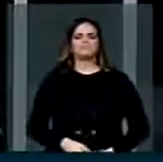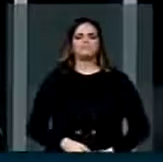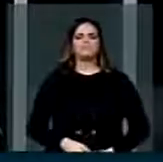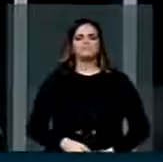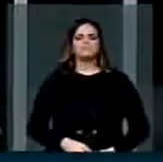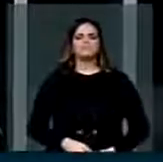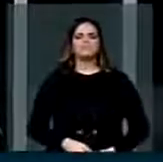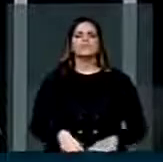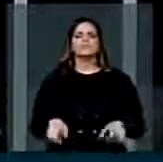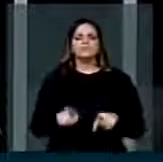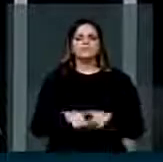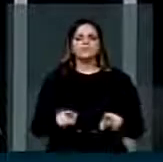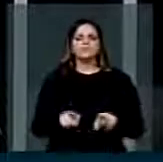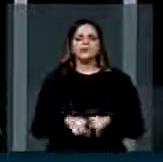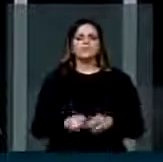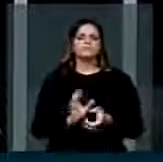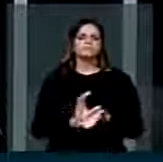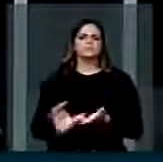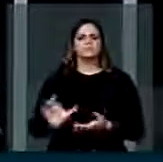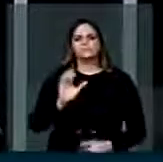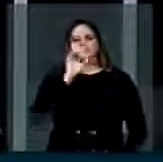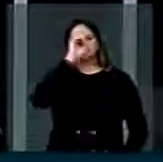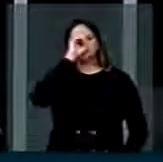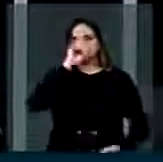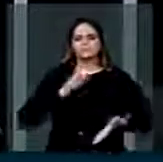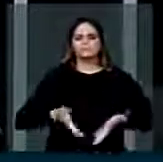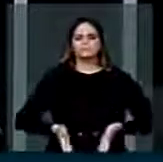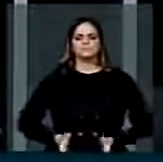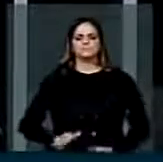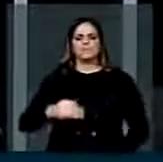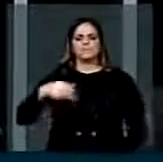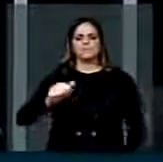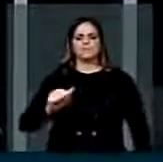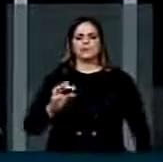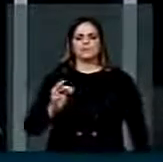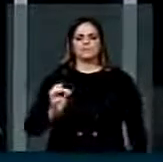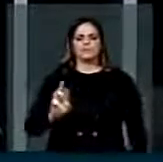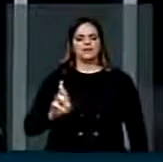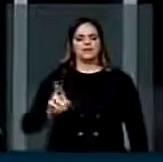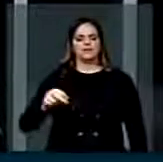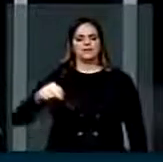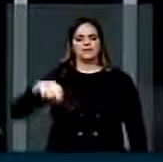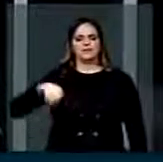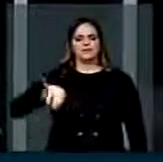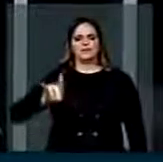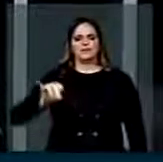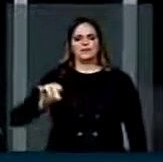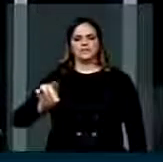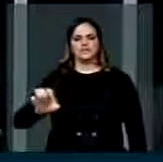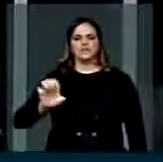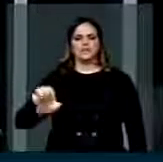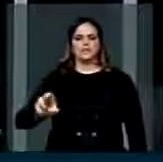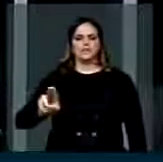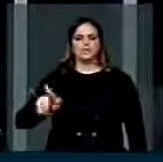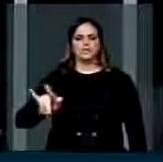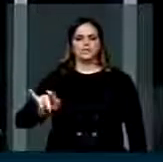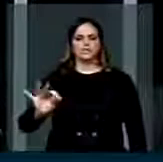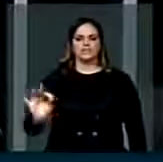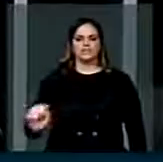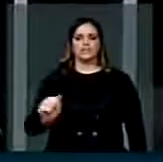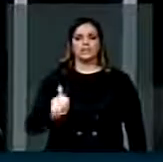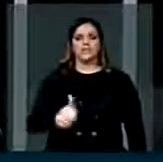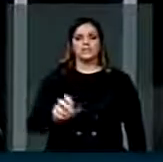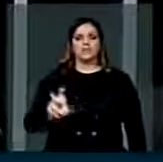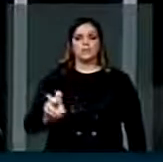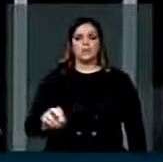eu coloquei recurso para a maternidade Elgita Brandão, que fica lá no Anil, estava quase fechando, nós colocamos